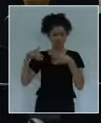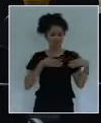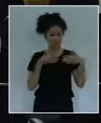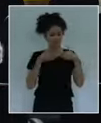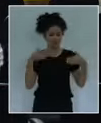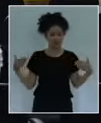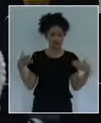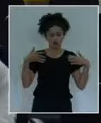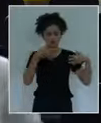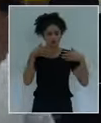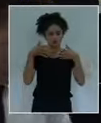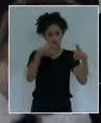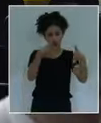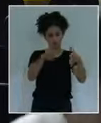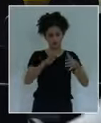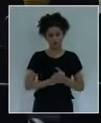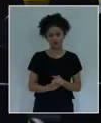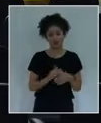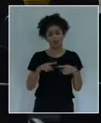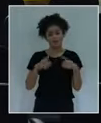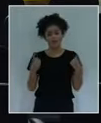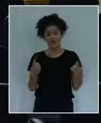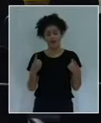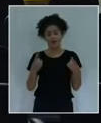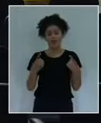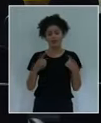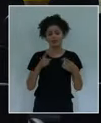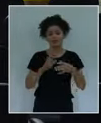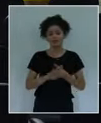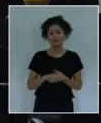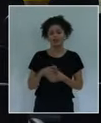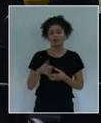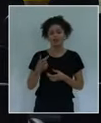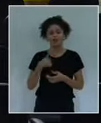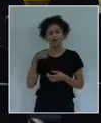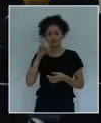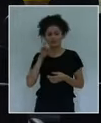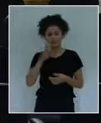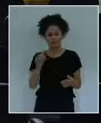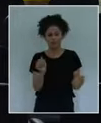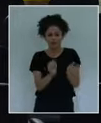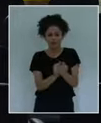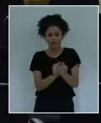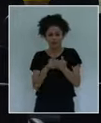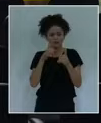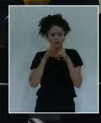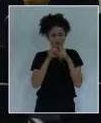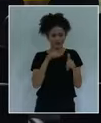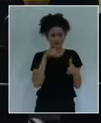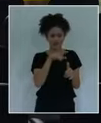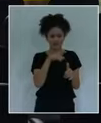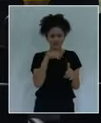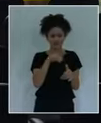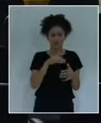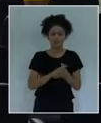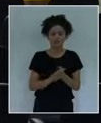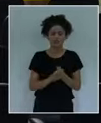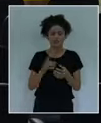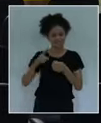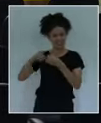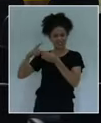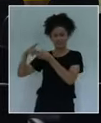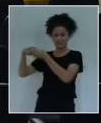né, essa vinda deles. Mas o rio, como vem de longe, eu estava acompanhando de perto as informações suas lá dos demais municípios